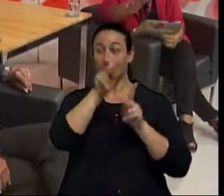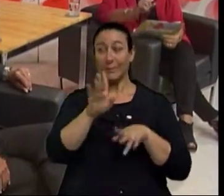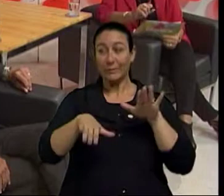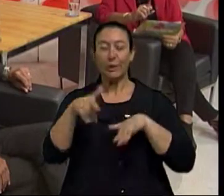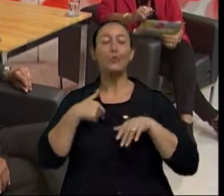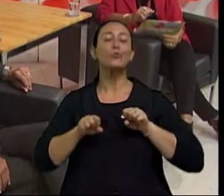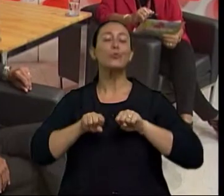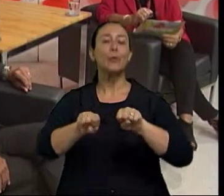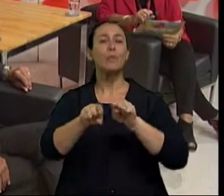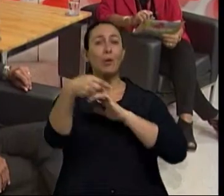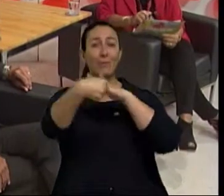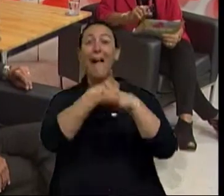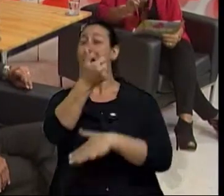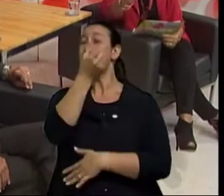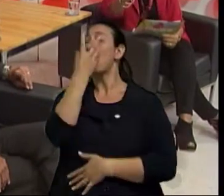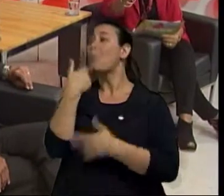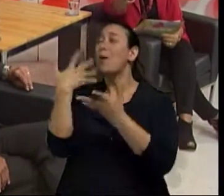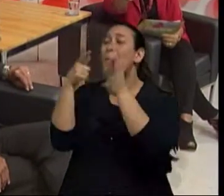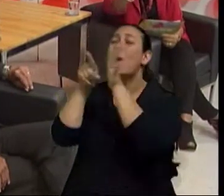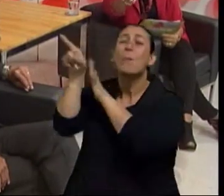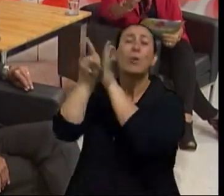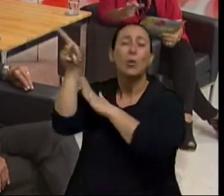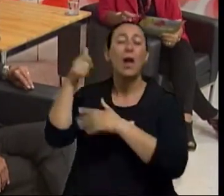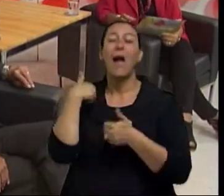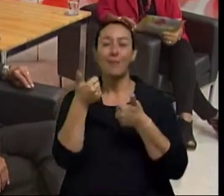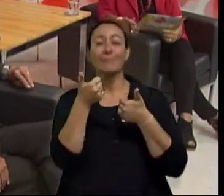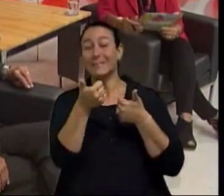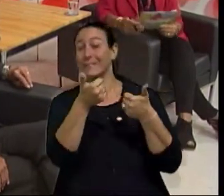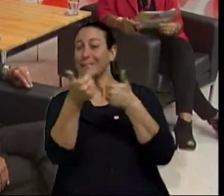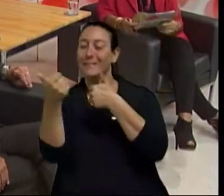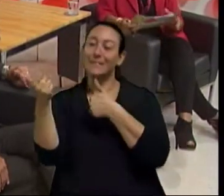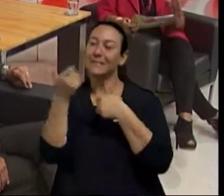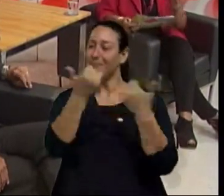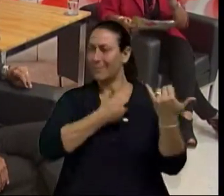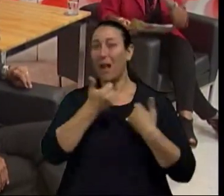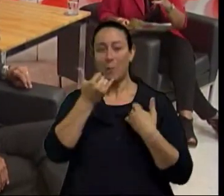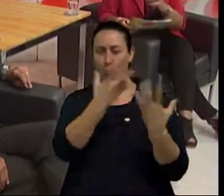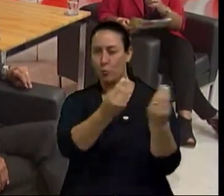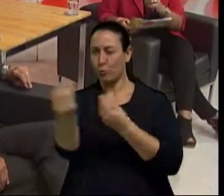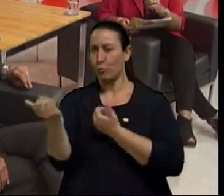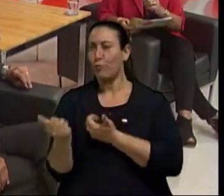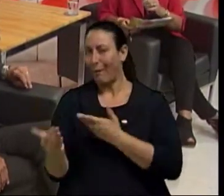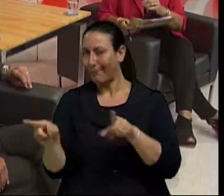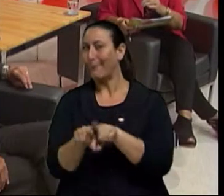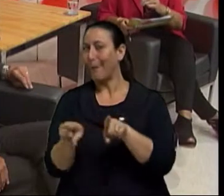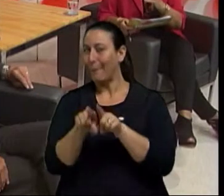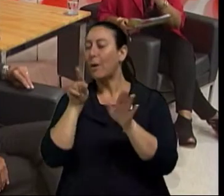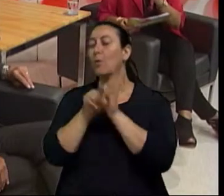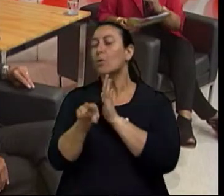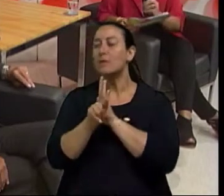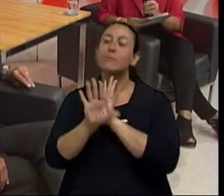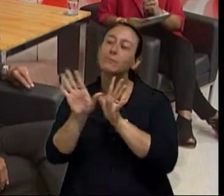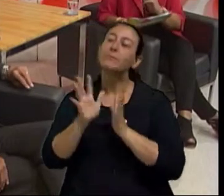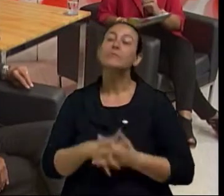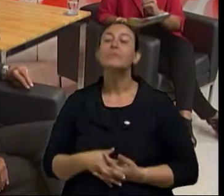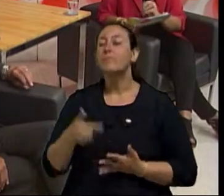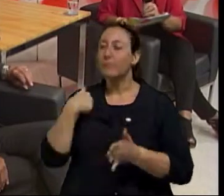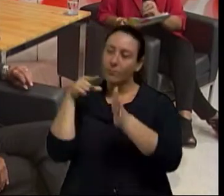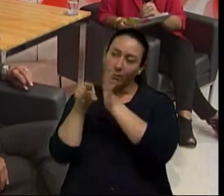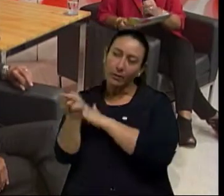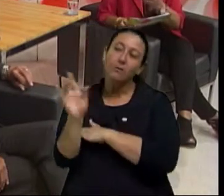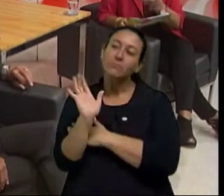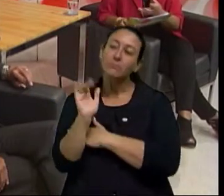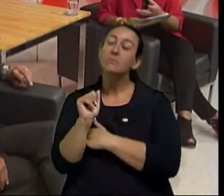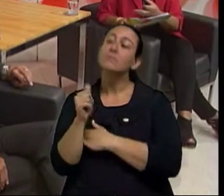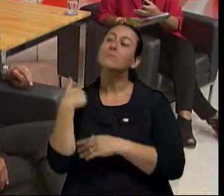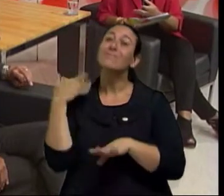tu perguntaste o que eu queria que perguntar. E eu vou lhe perguntar, que eu sei que o pessoal que está em casa, o pessoal mais jovem, está se perguntando. E que idade eu devo ir